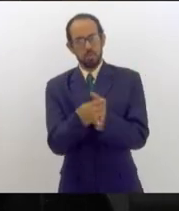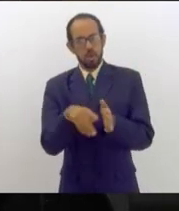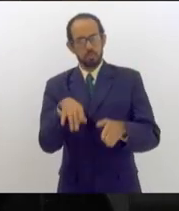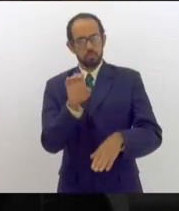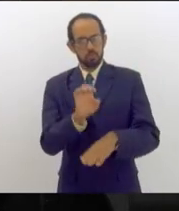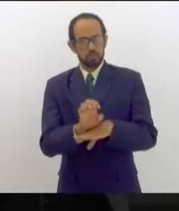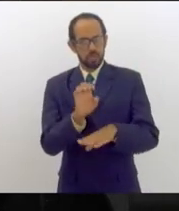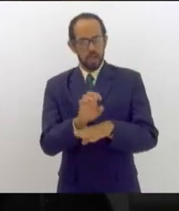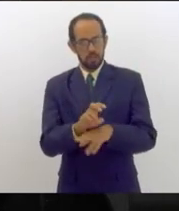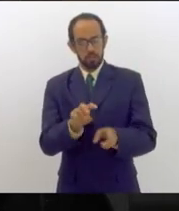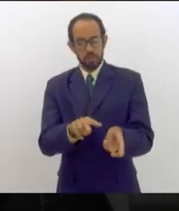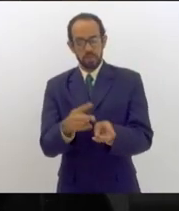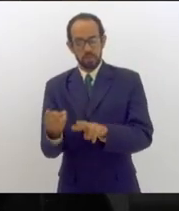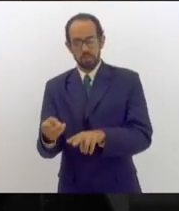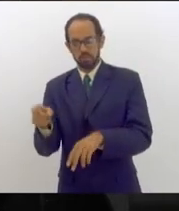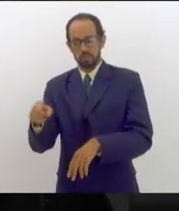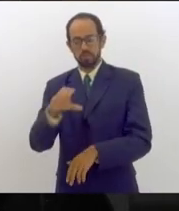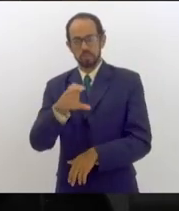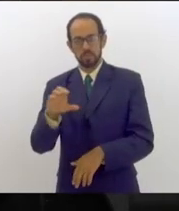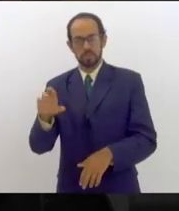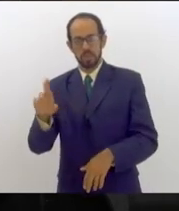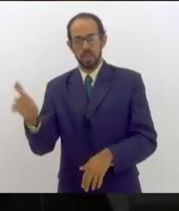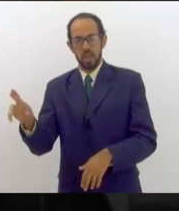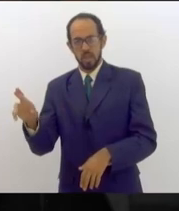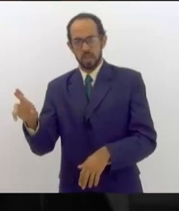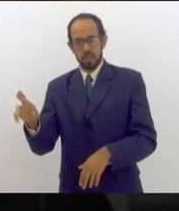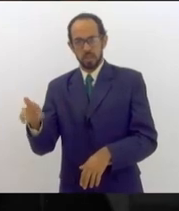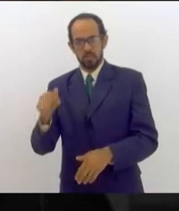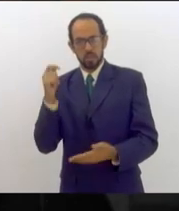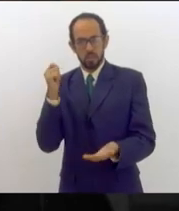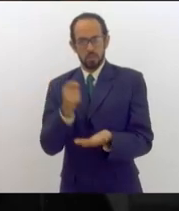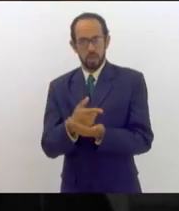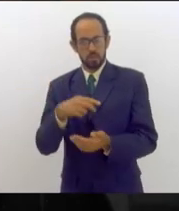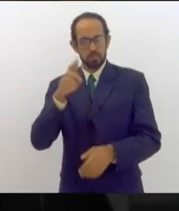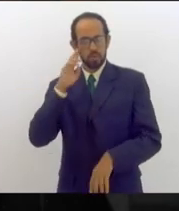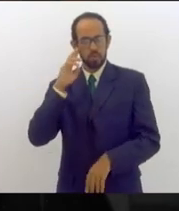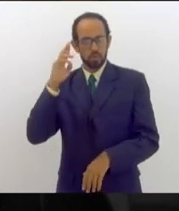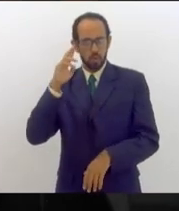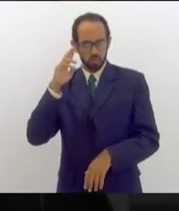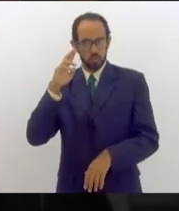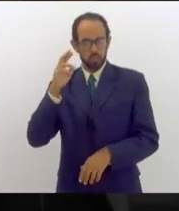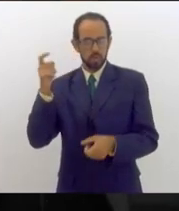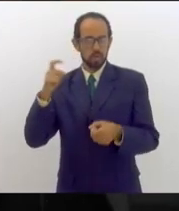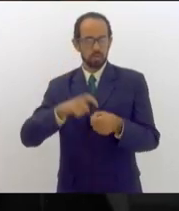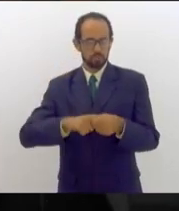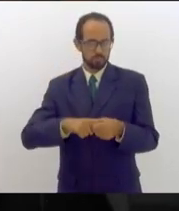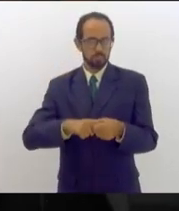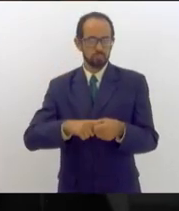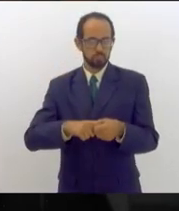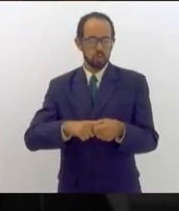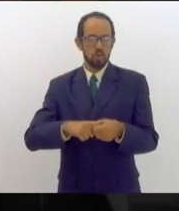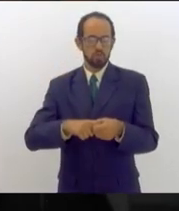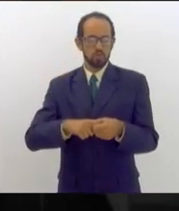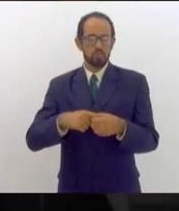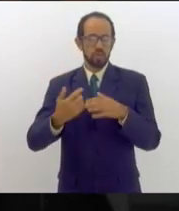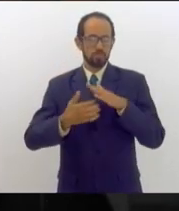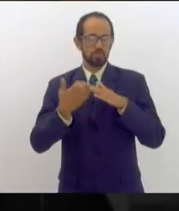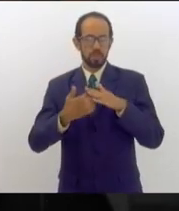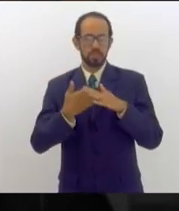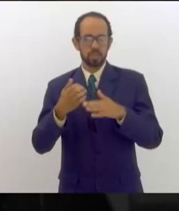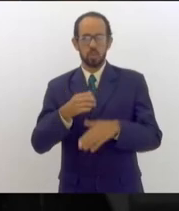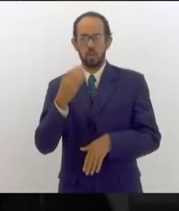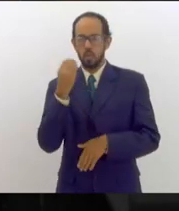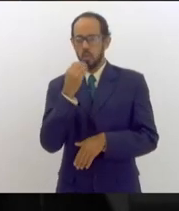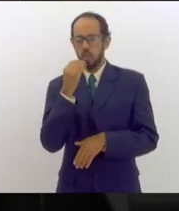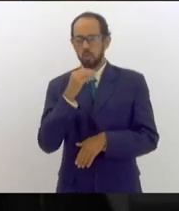foi repassado para CCR que foi comprado por um dos donos dessa concessionária com lucro de mais